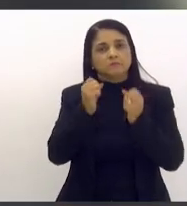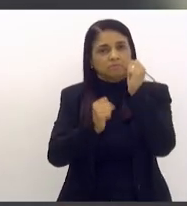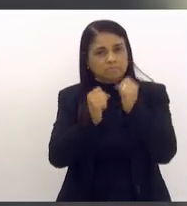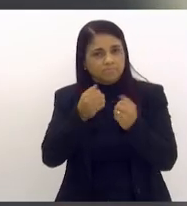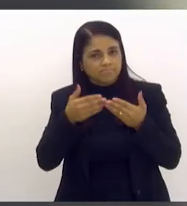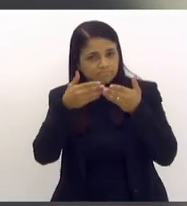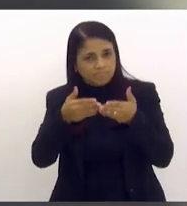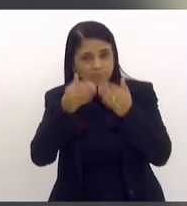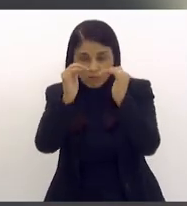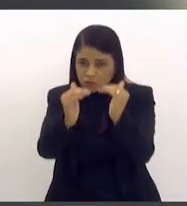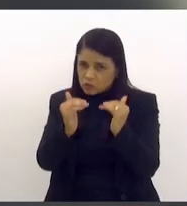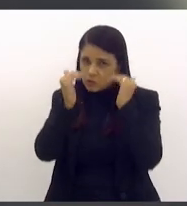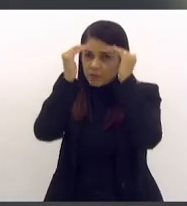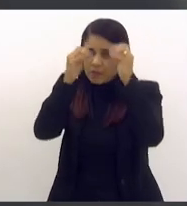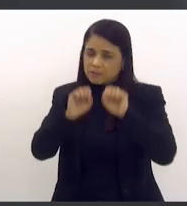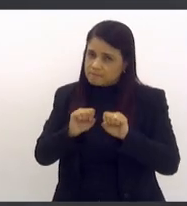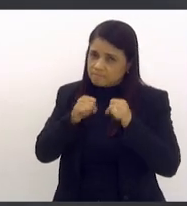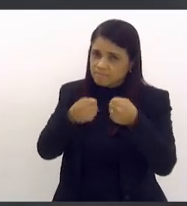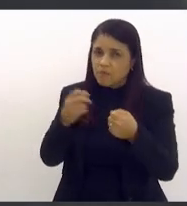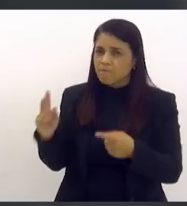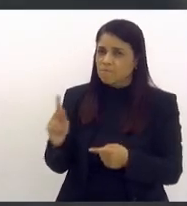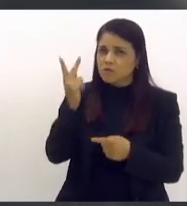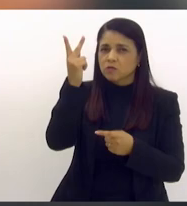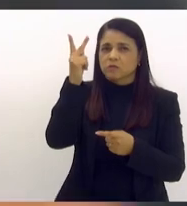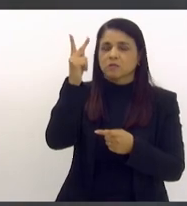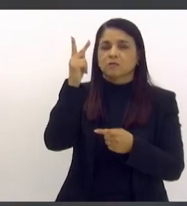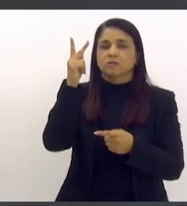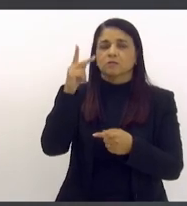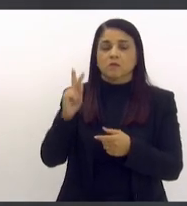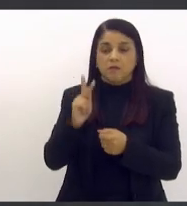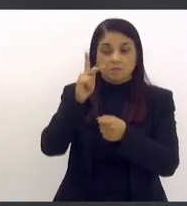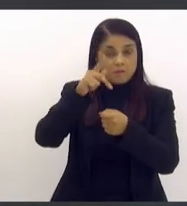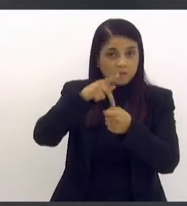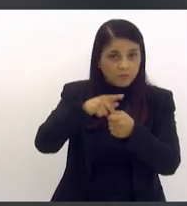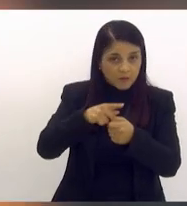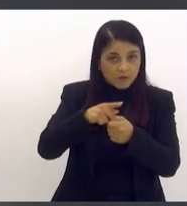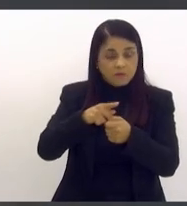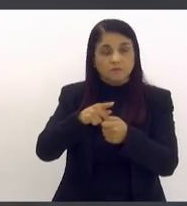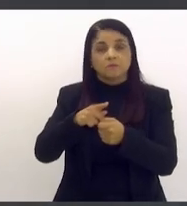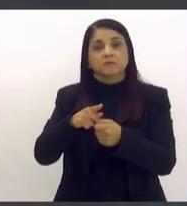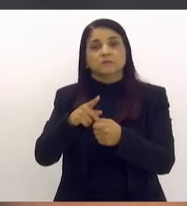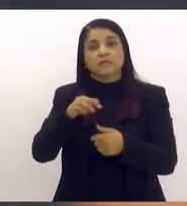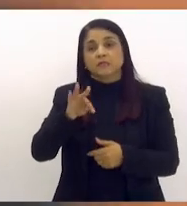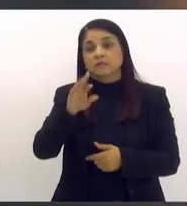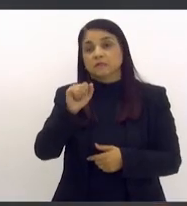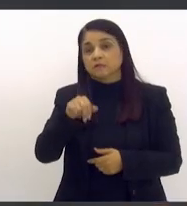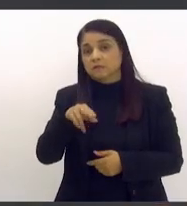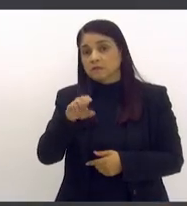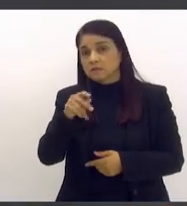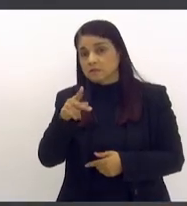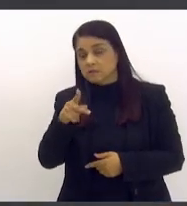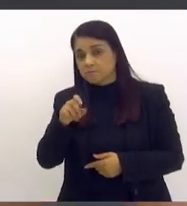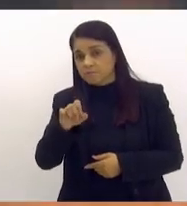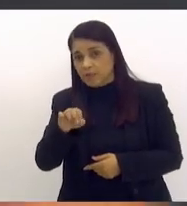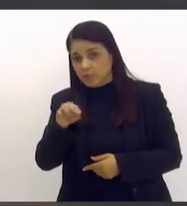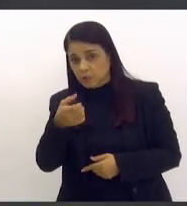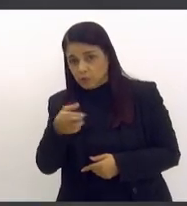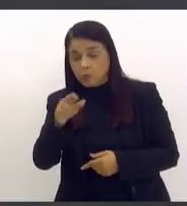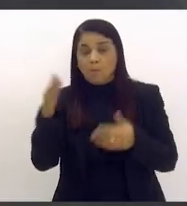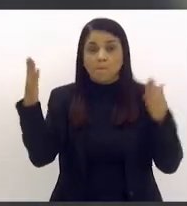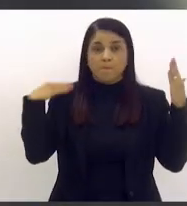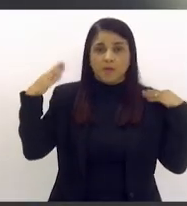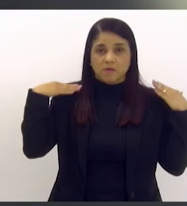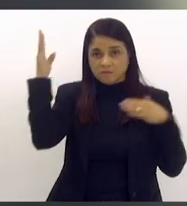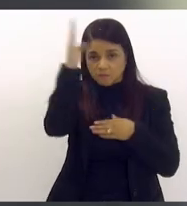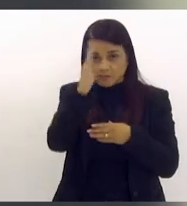soberania Nacional valorizando as demandas da Petrobras as demandas da Trans da Marinha do Brasil e ao